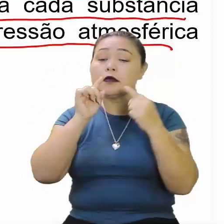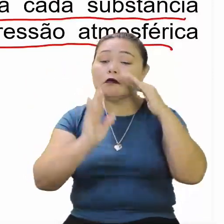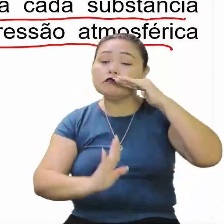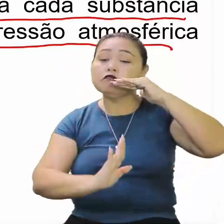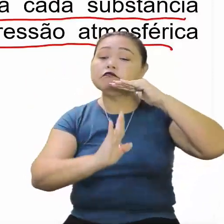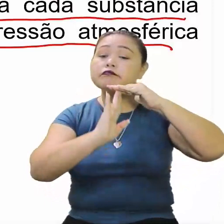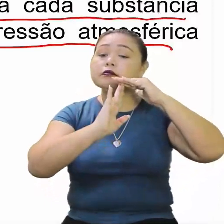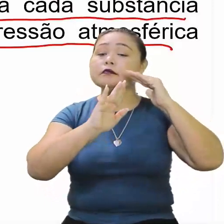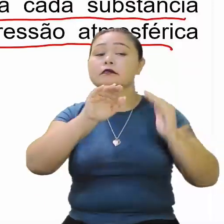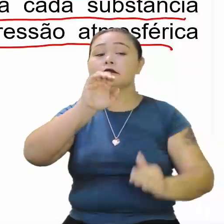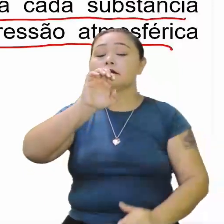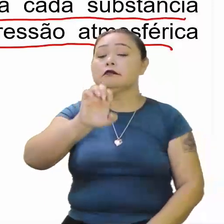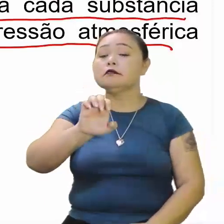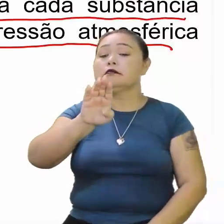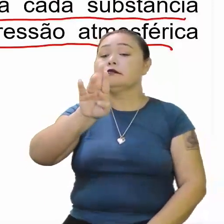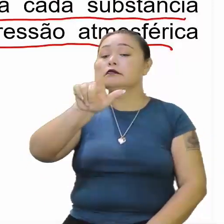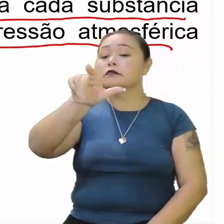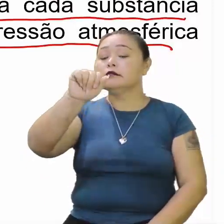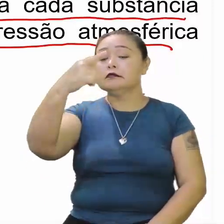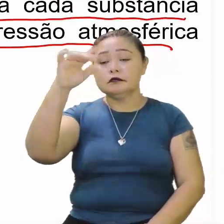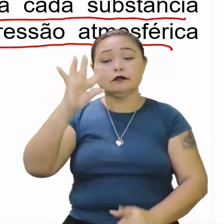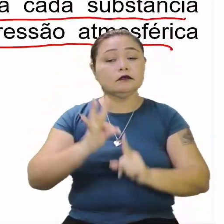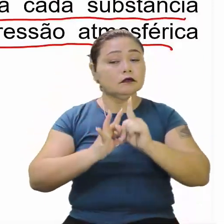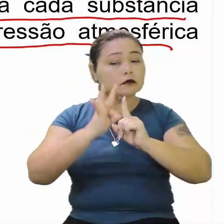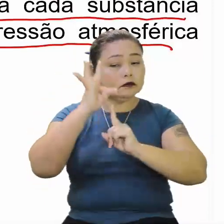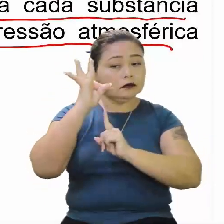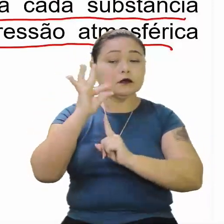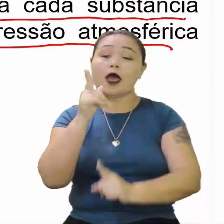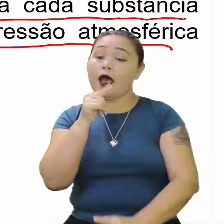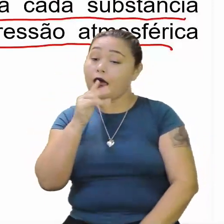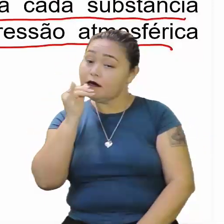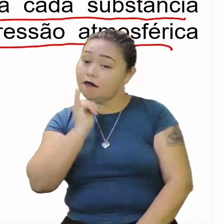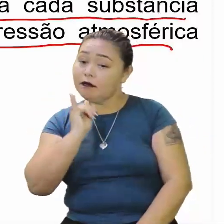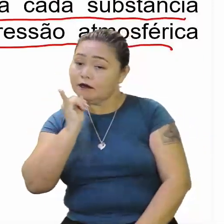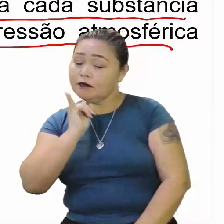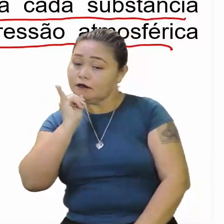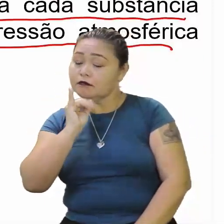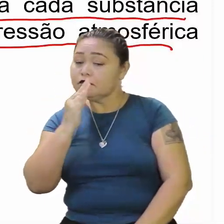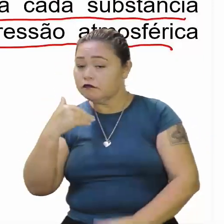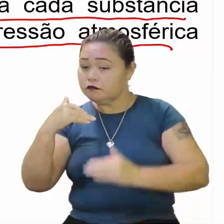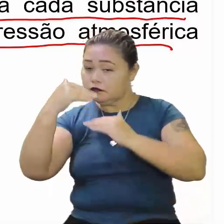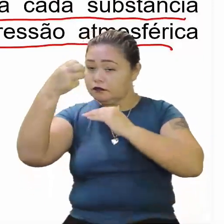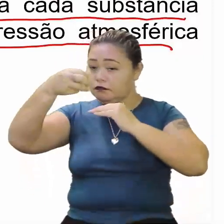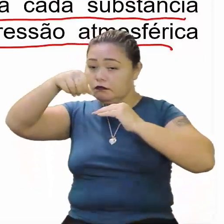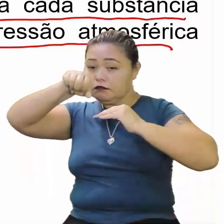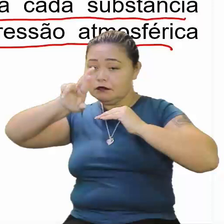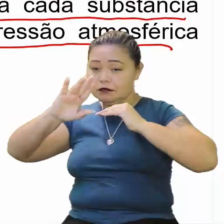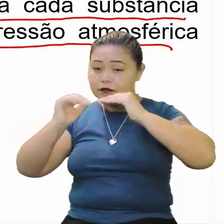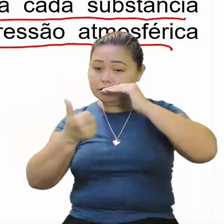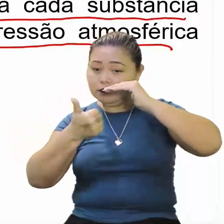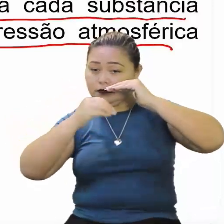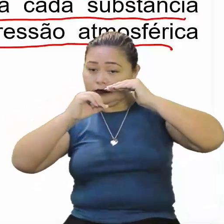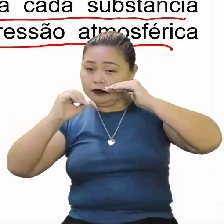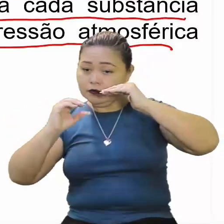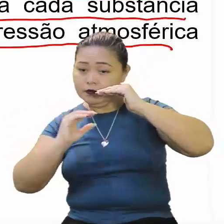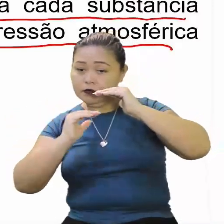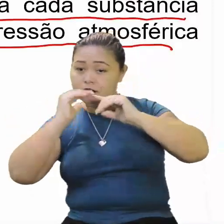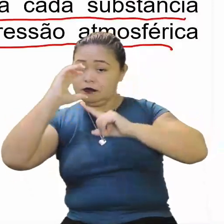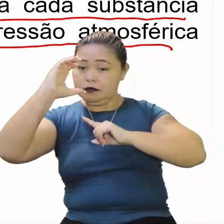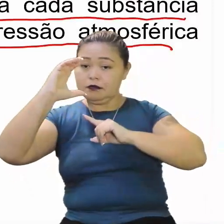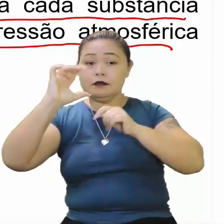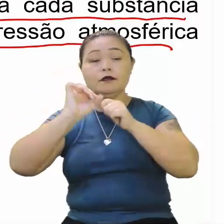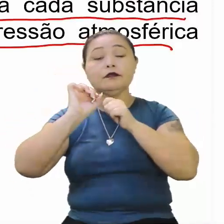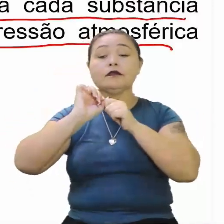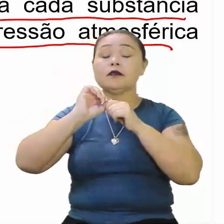ebulição, temperatura de ebulição. A água, por exemplo, ao nível do mar é 100 graus. Com relação à pressão